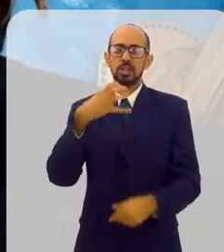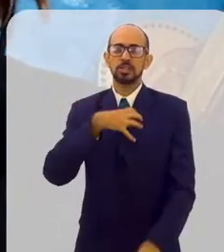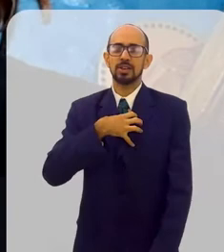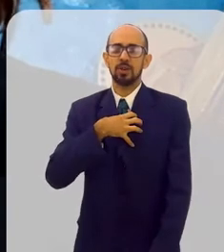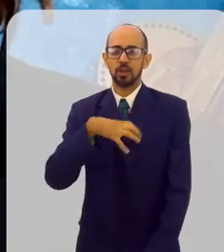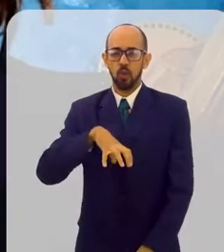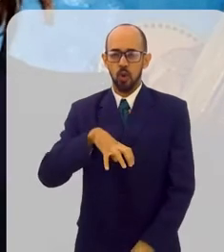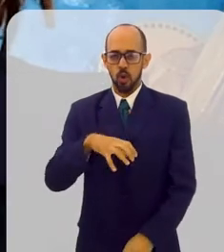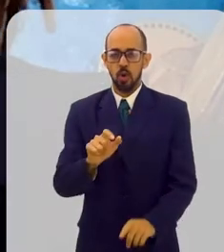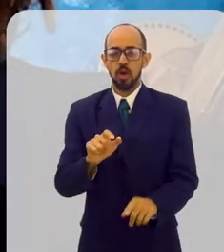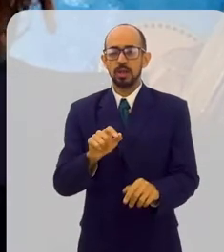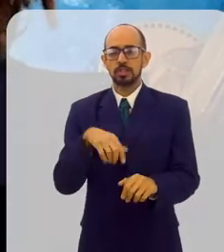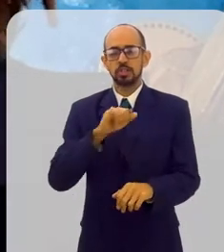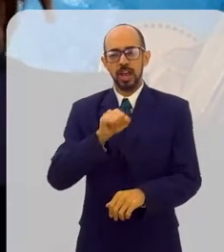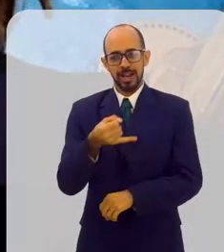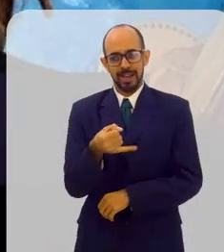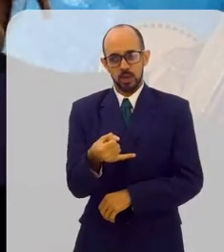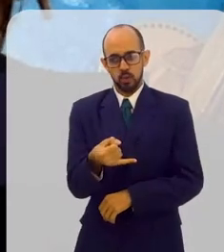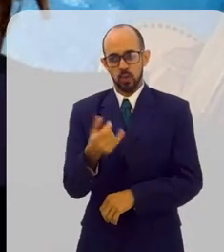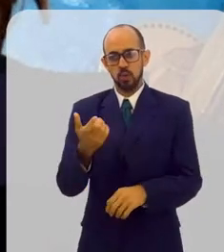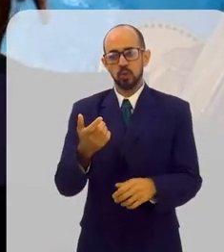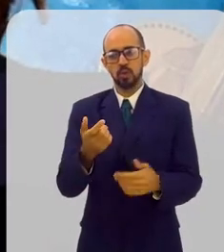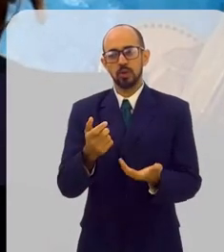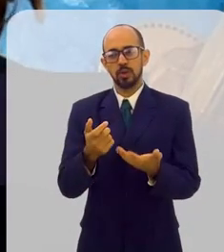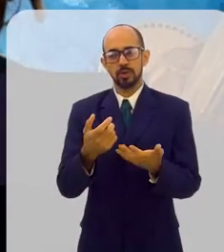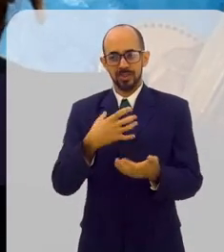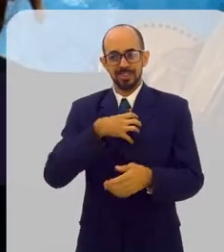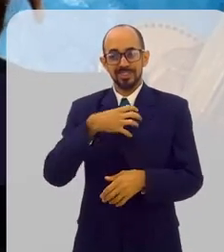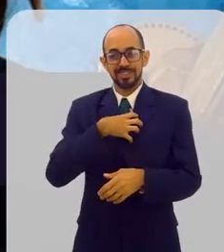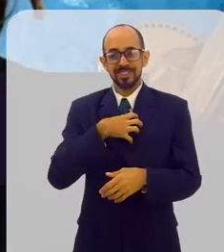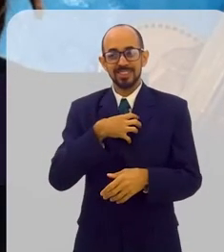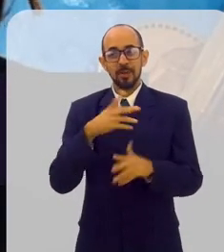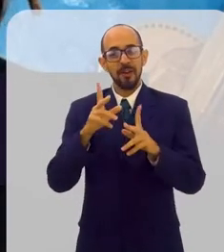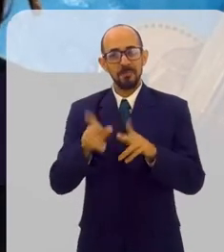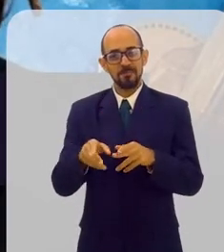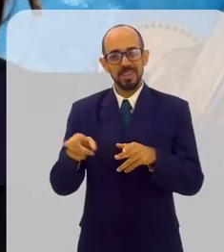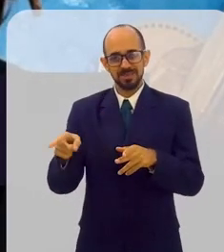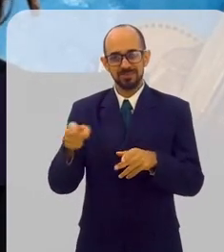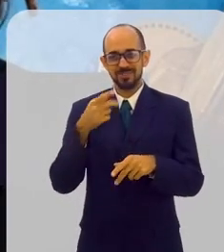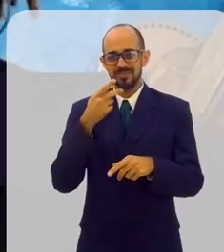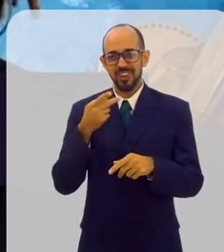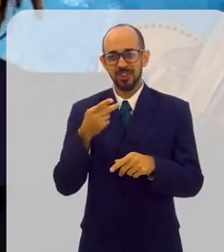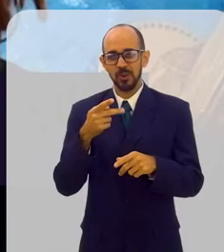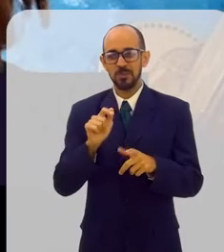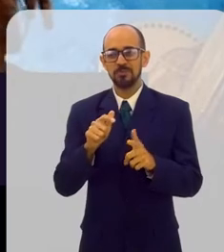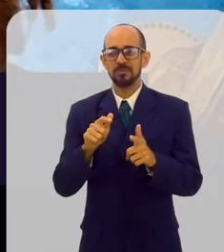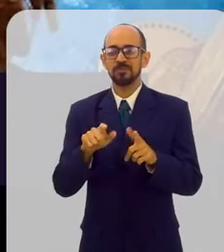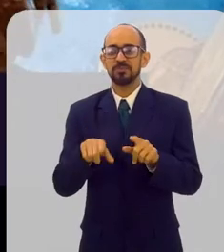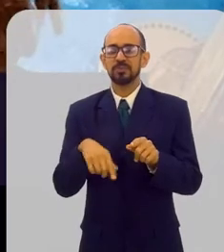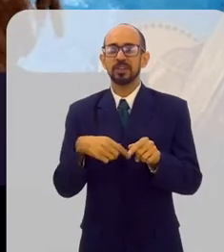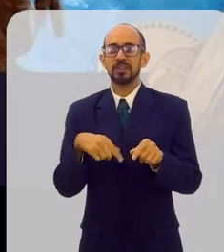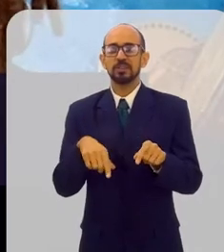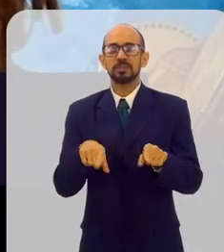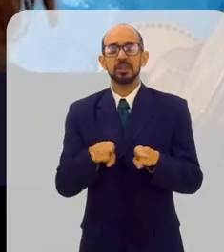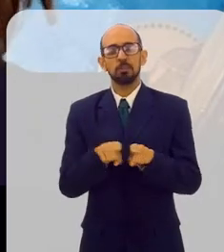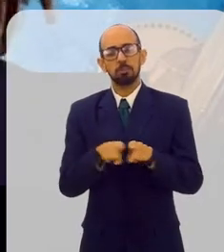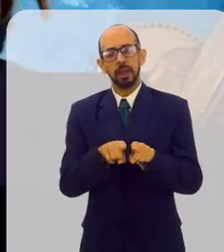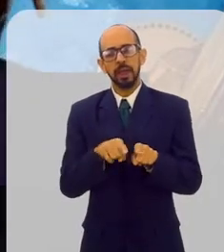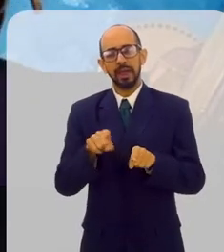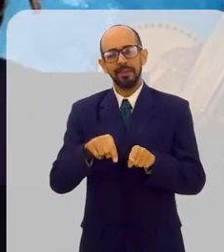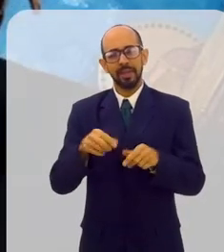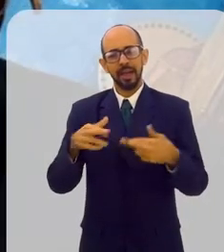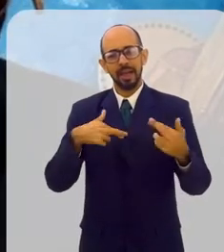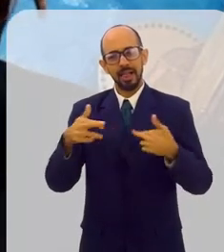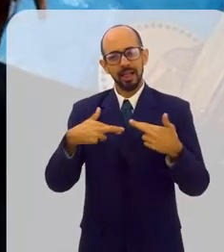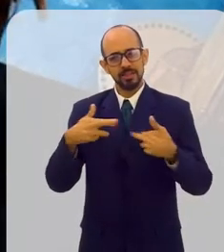Salvador, né, em janeiro, e a sensação foi essa, assim, né? É, inclusive na relação com as